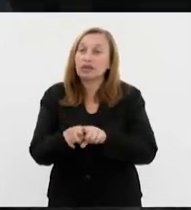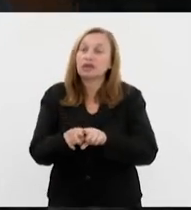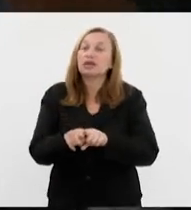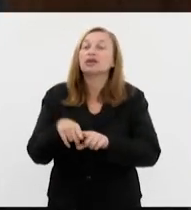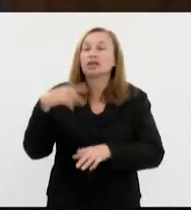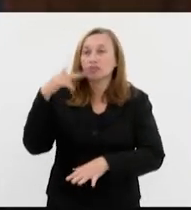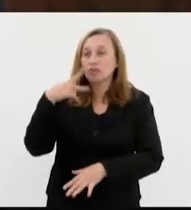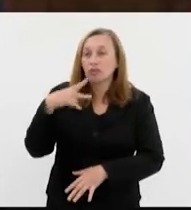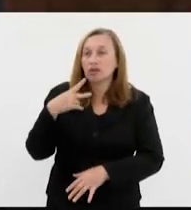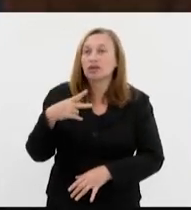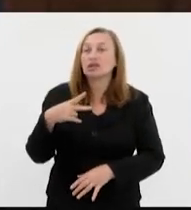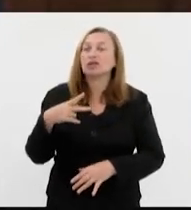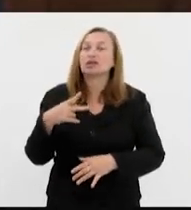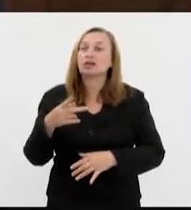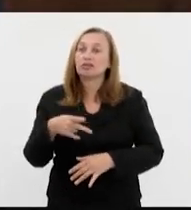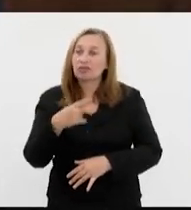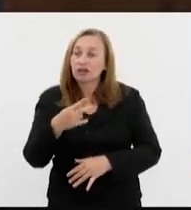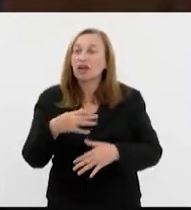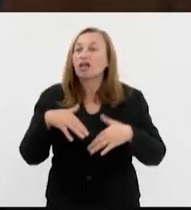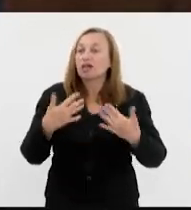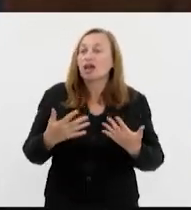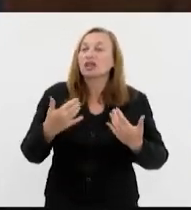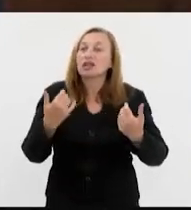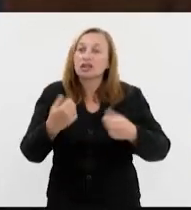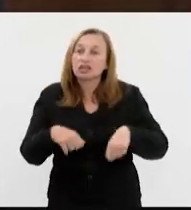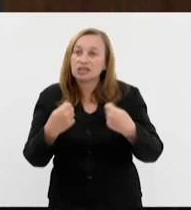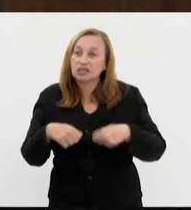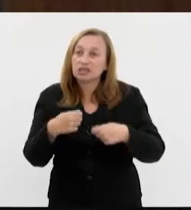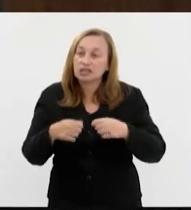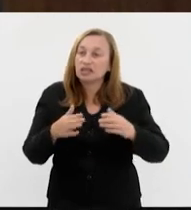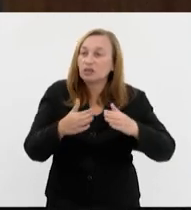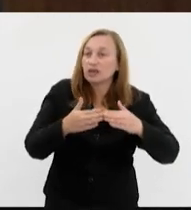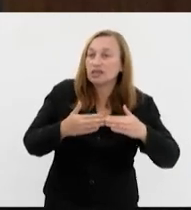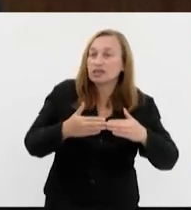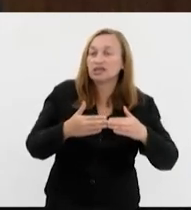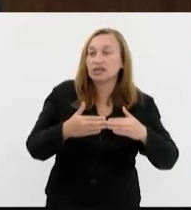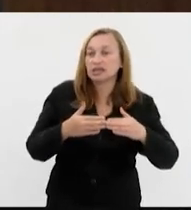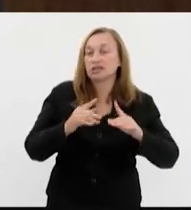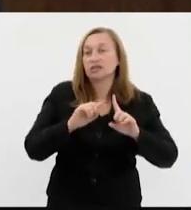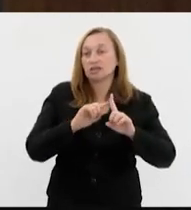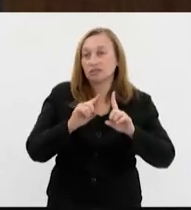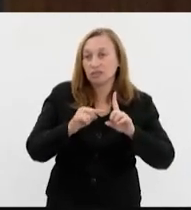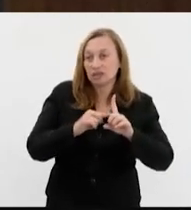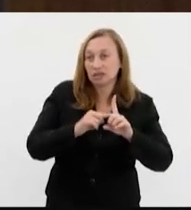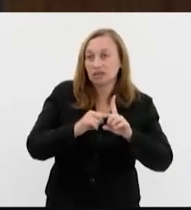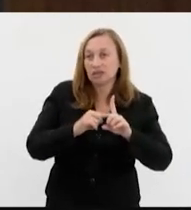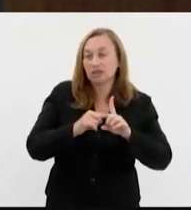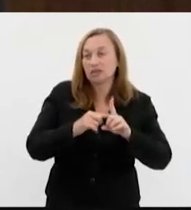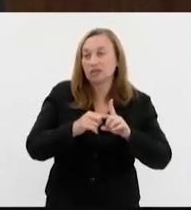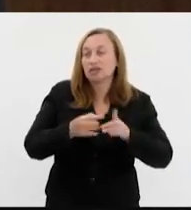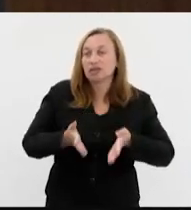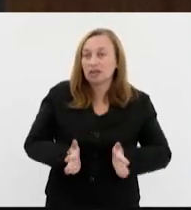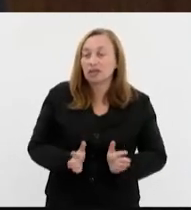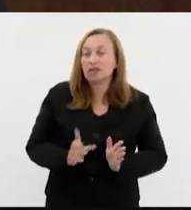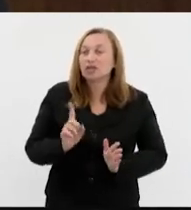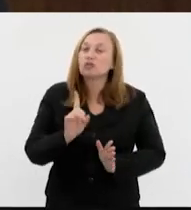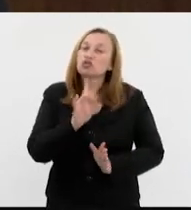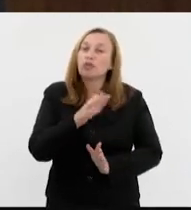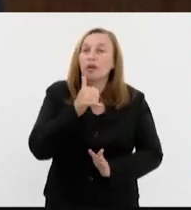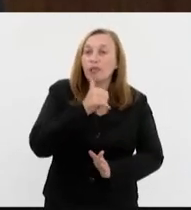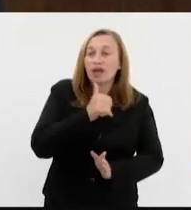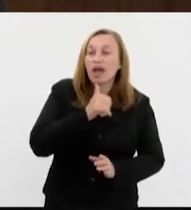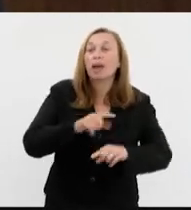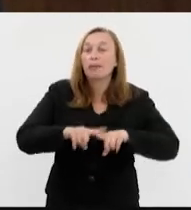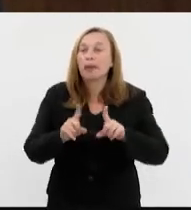política estavam trazendo pela necessidade de uma licença maternidade para as parlamentares, mas não só para as mulheres,